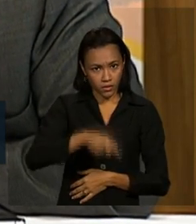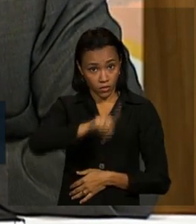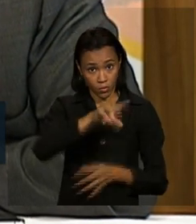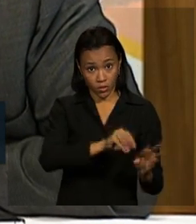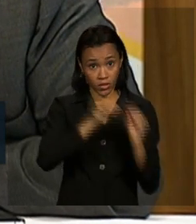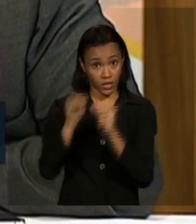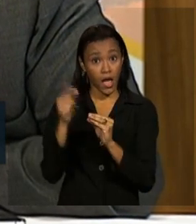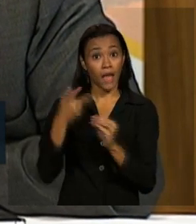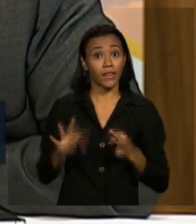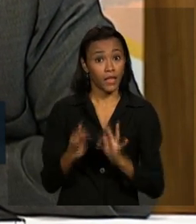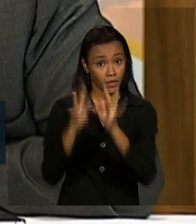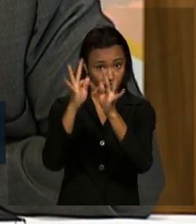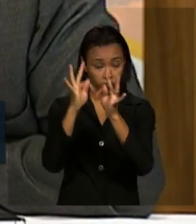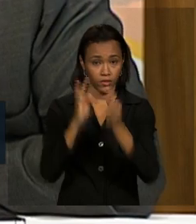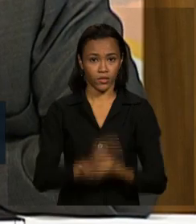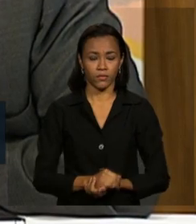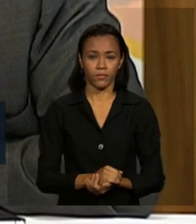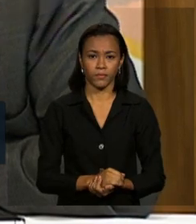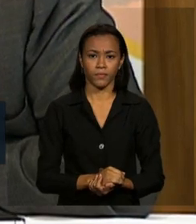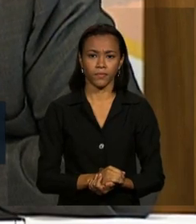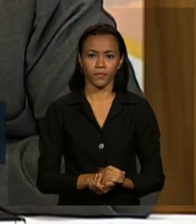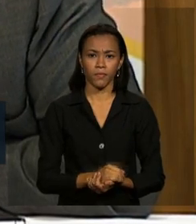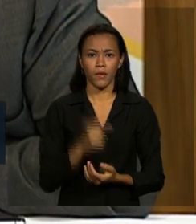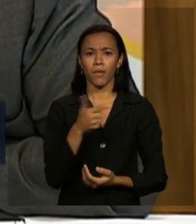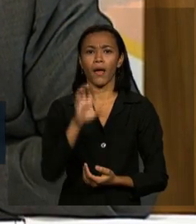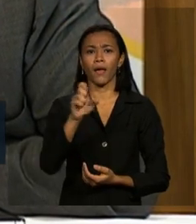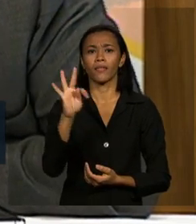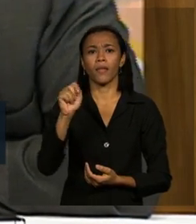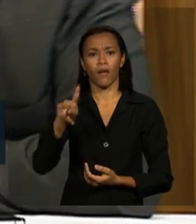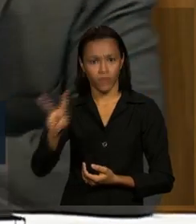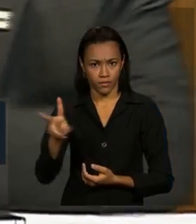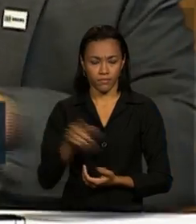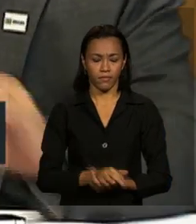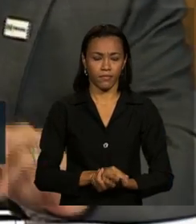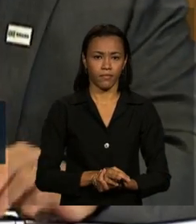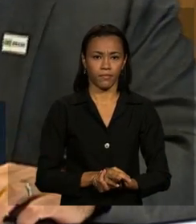tecnologia para a a etá agora ep